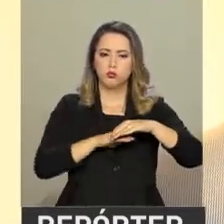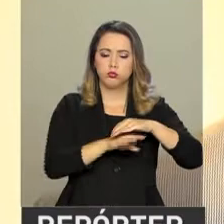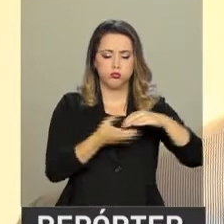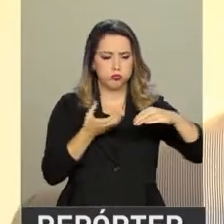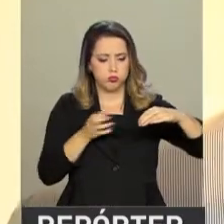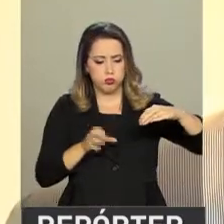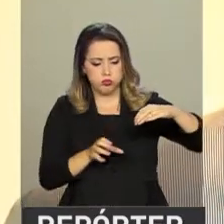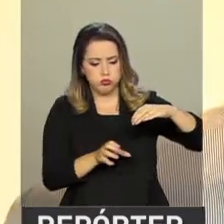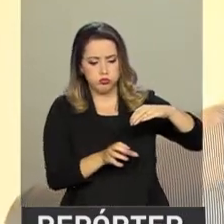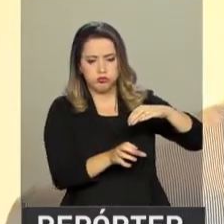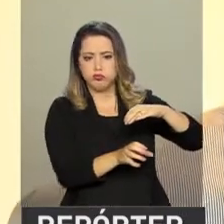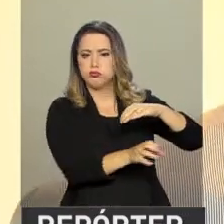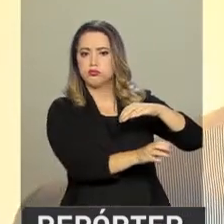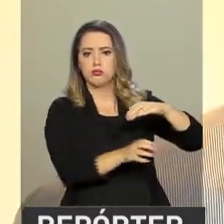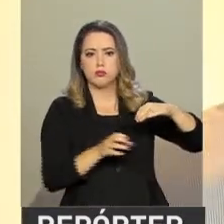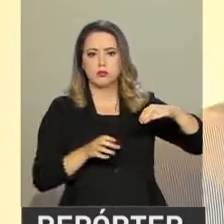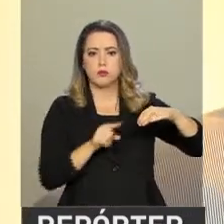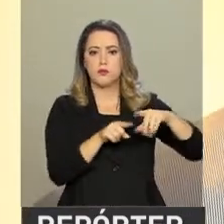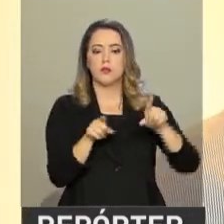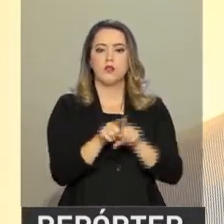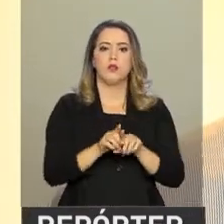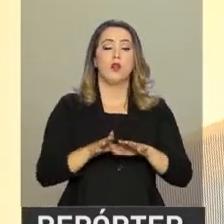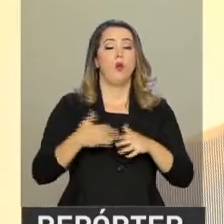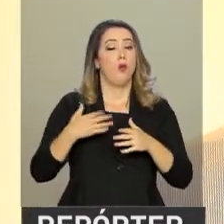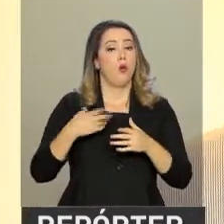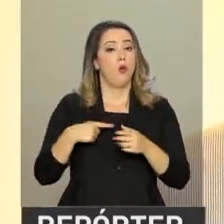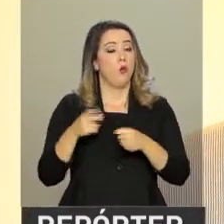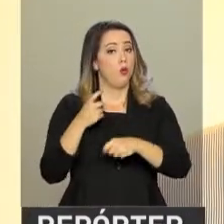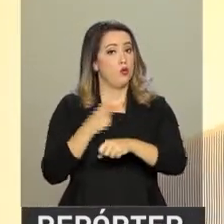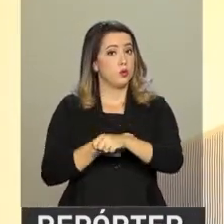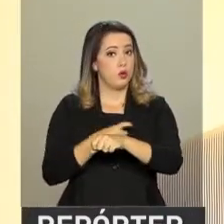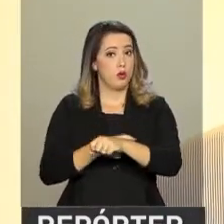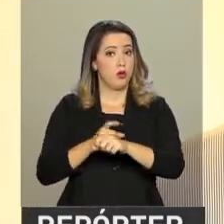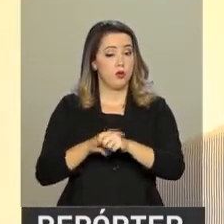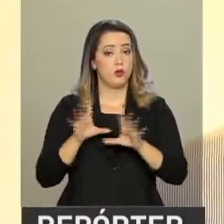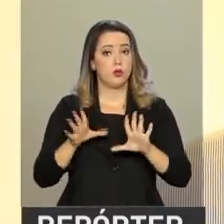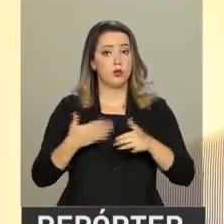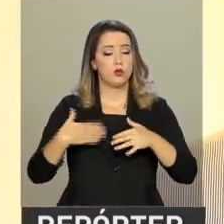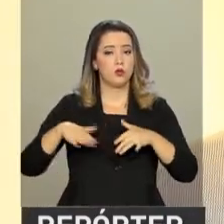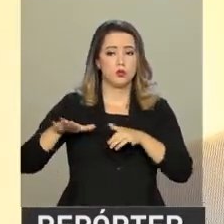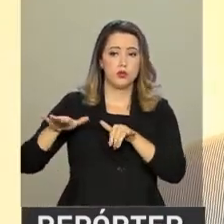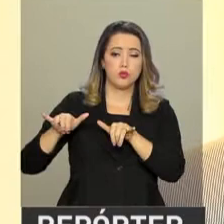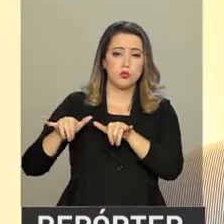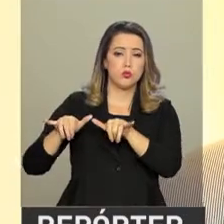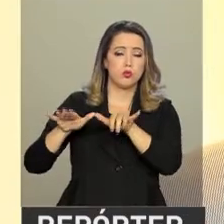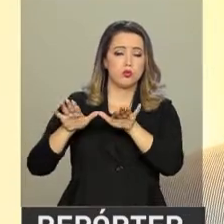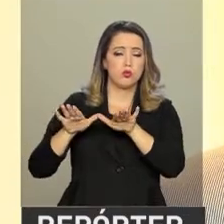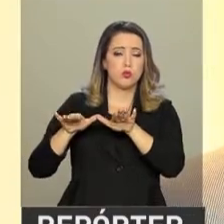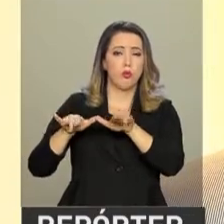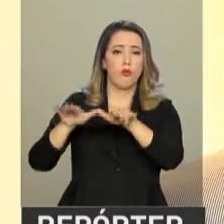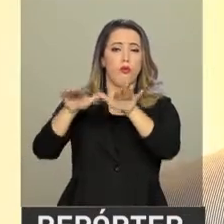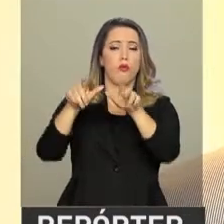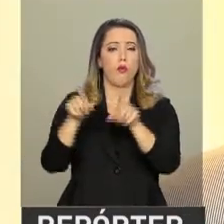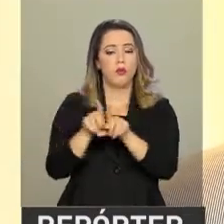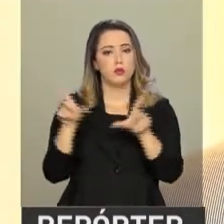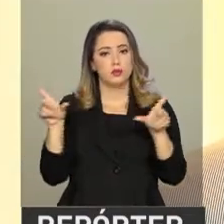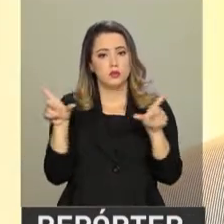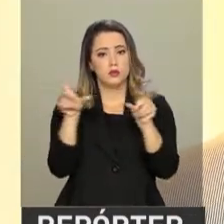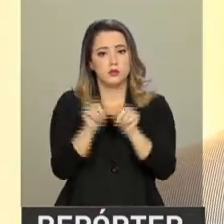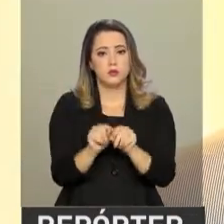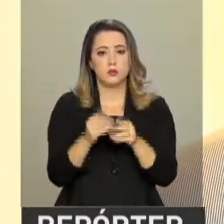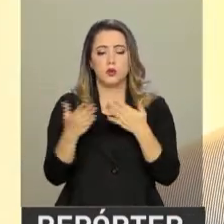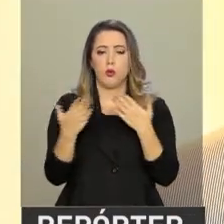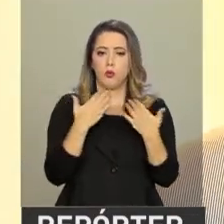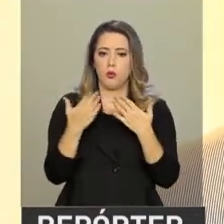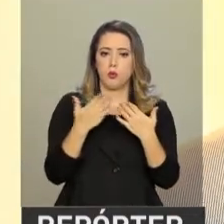sós que estão vinculados ao vôo do animal ao lado do animal estavam menos desenvolvidos do que os ossos dos membros posteriores e